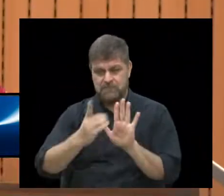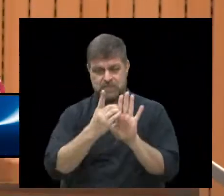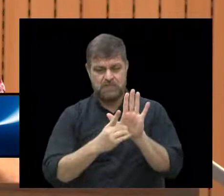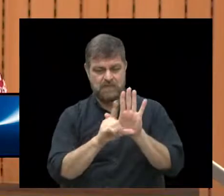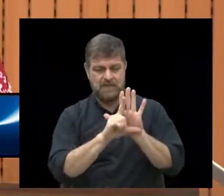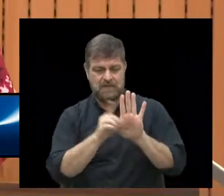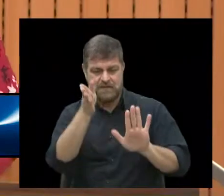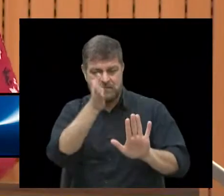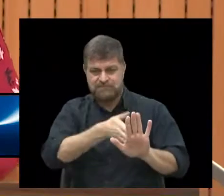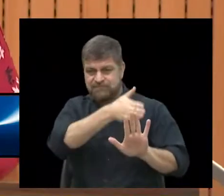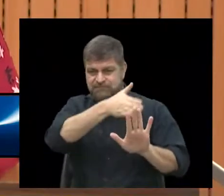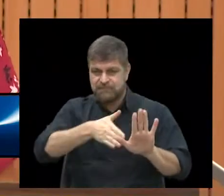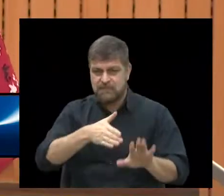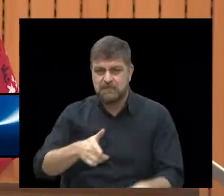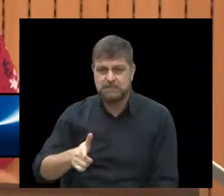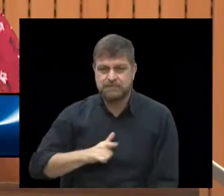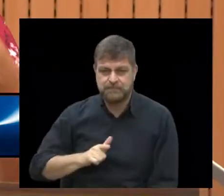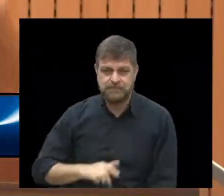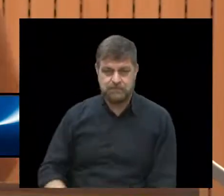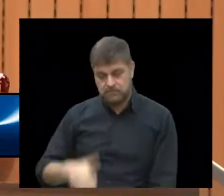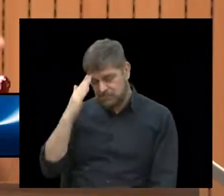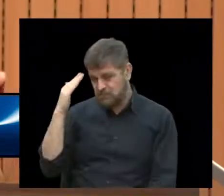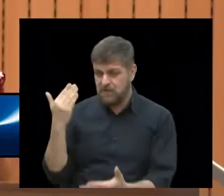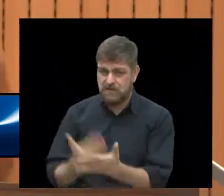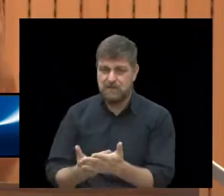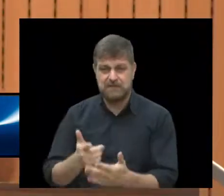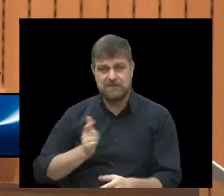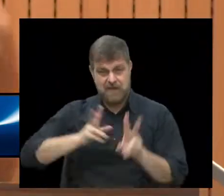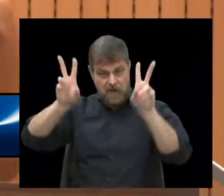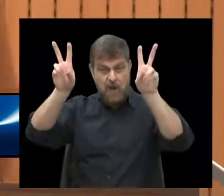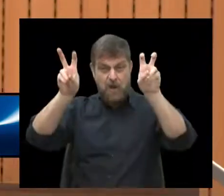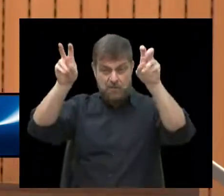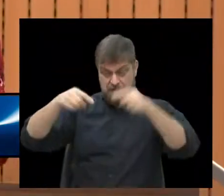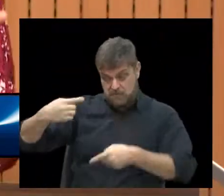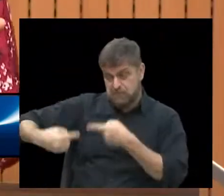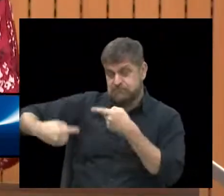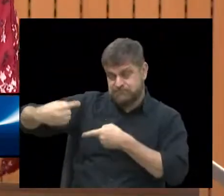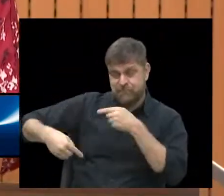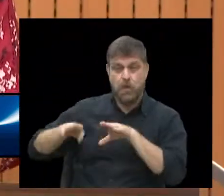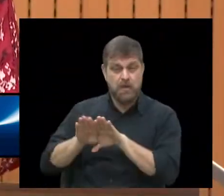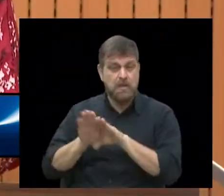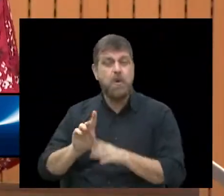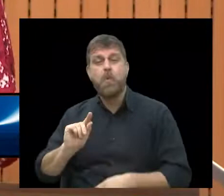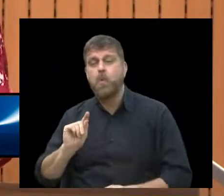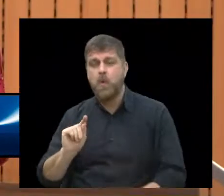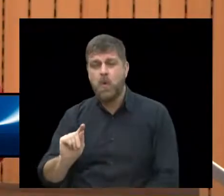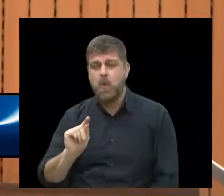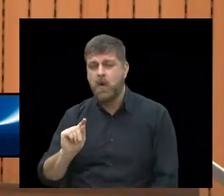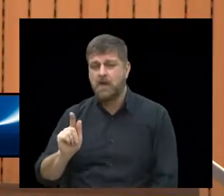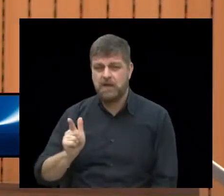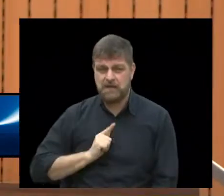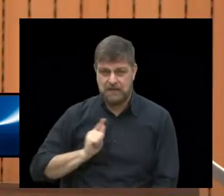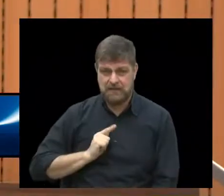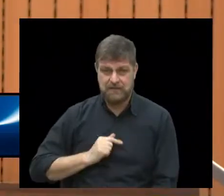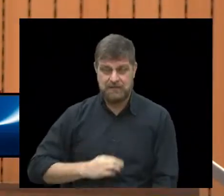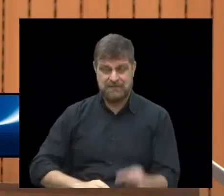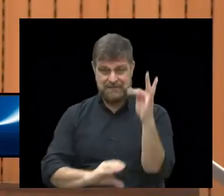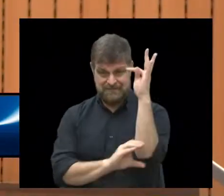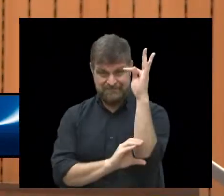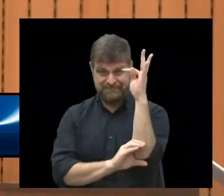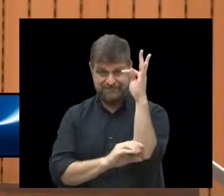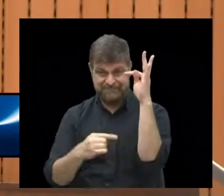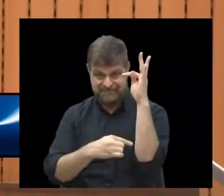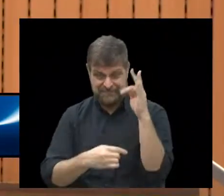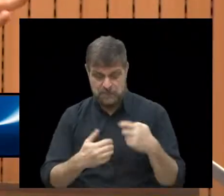que extinguiu as passagens. Eu acredito que um tema a ser abordado também é a questão dos terminais, o